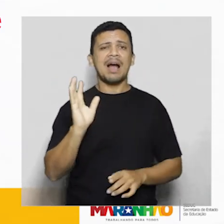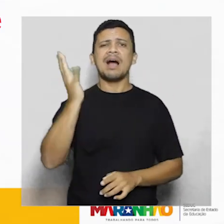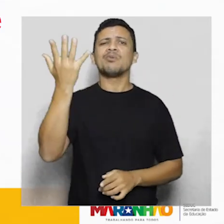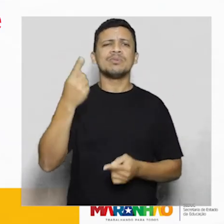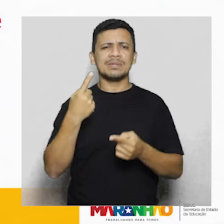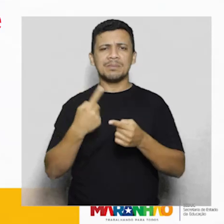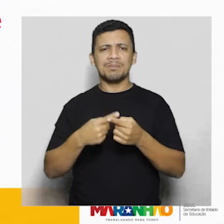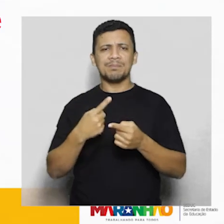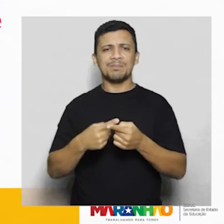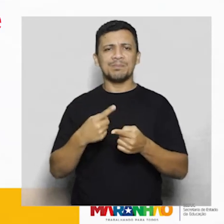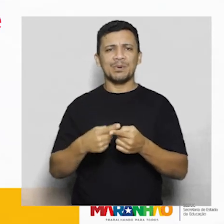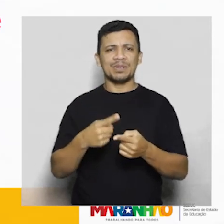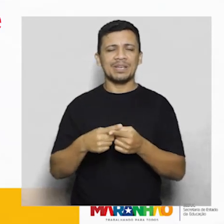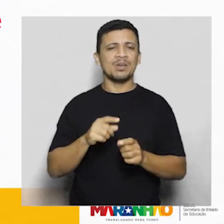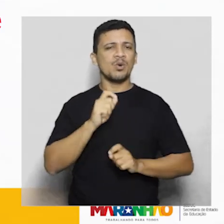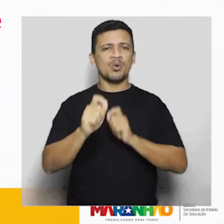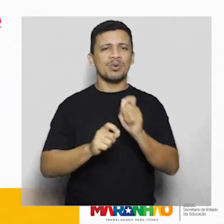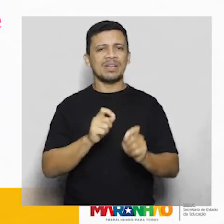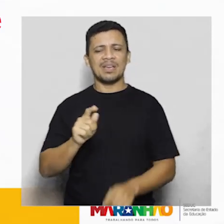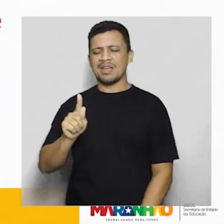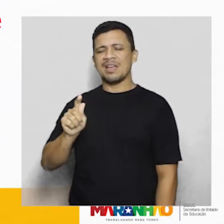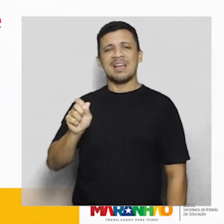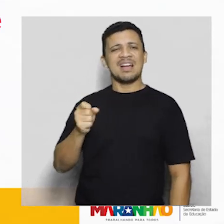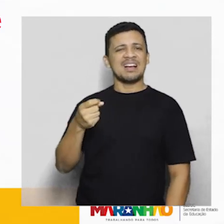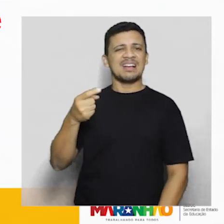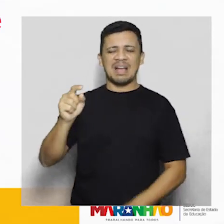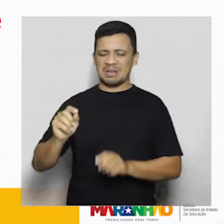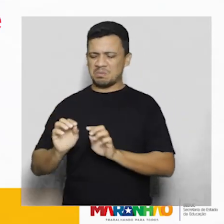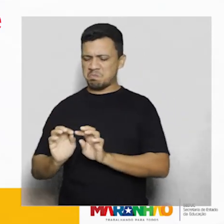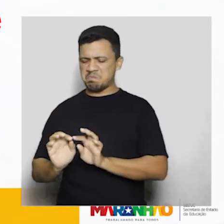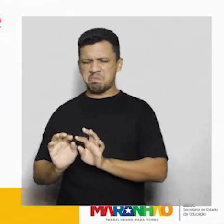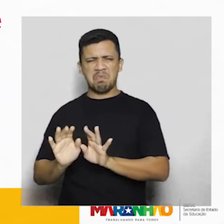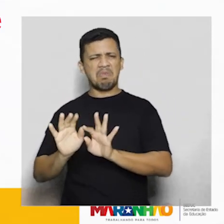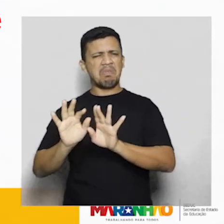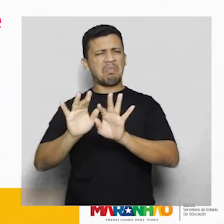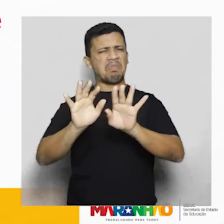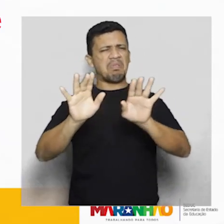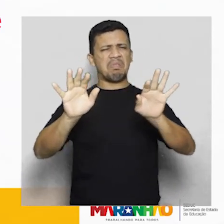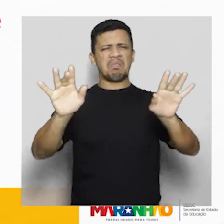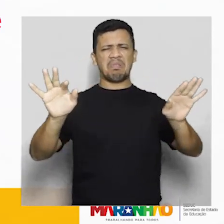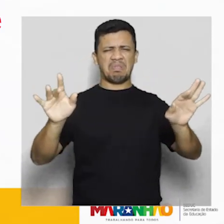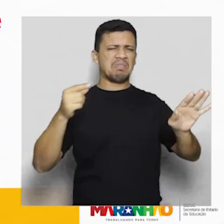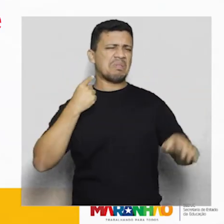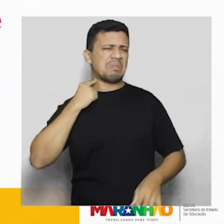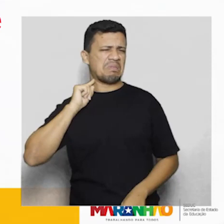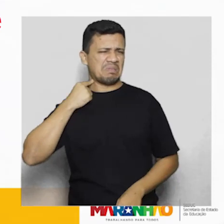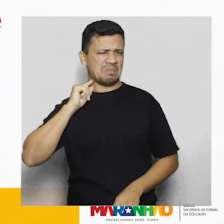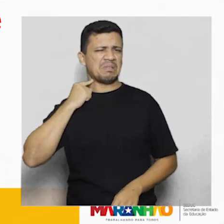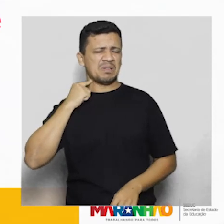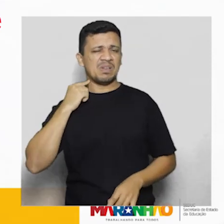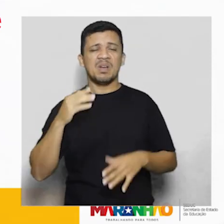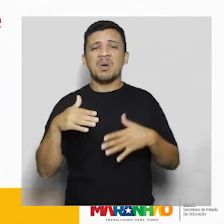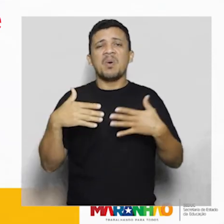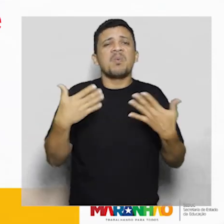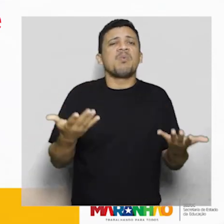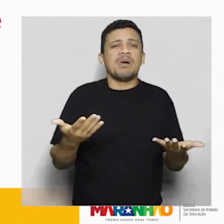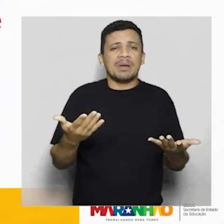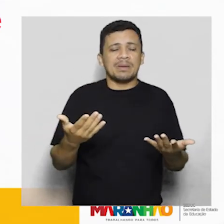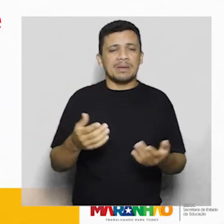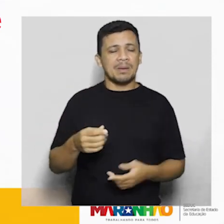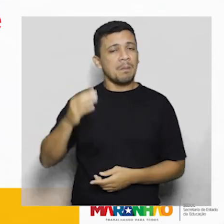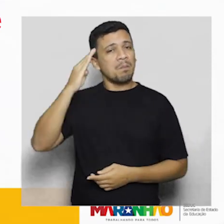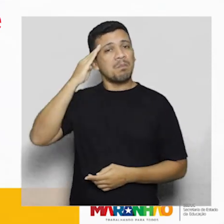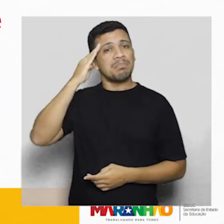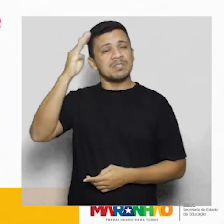causado pela missão dos gases do efeito estufa e quais seriam esses gases principalmente o